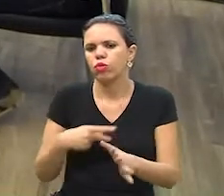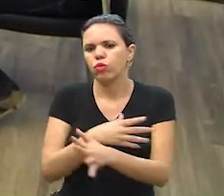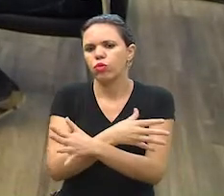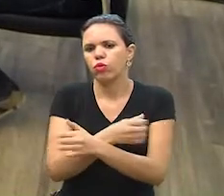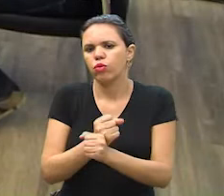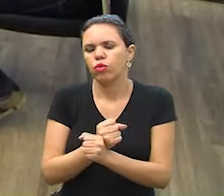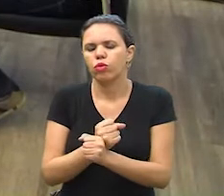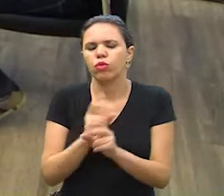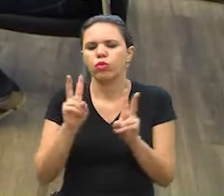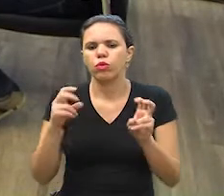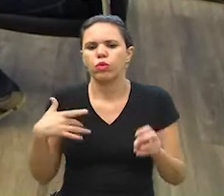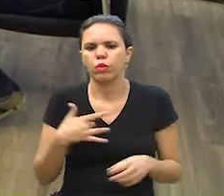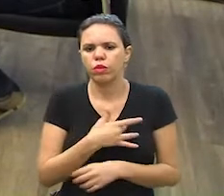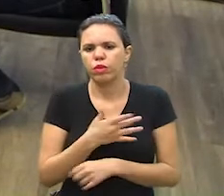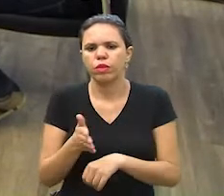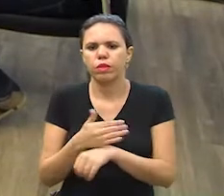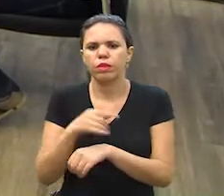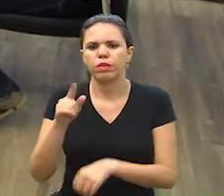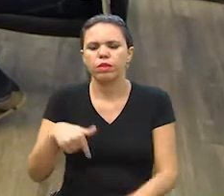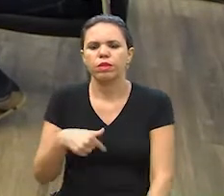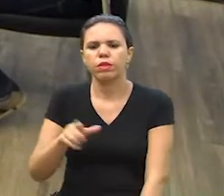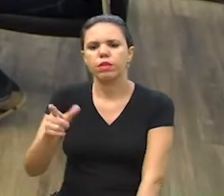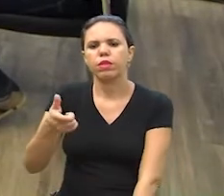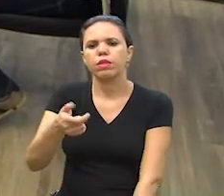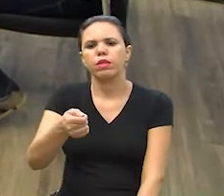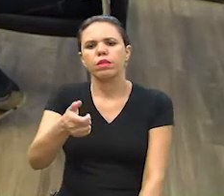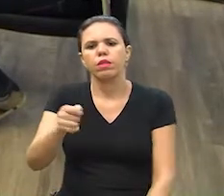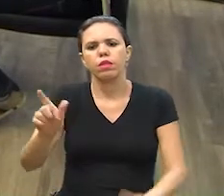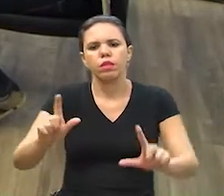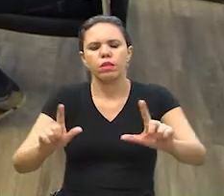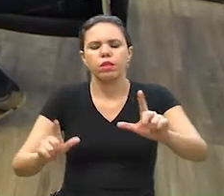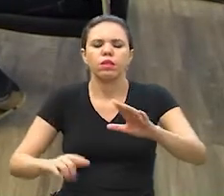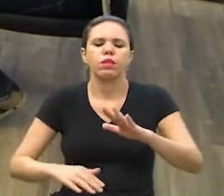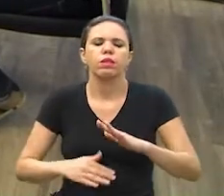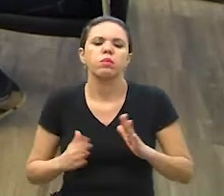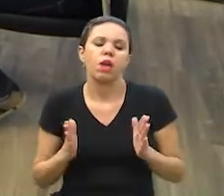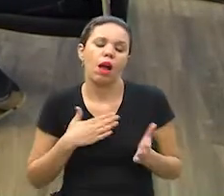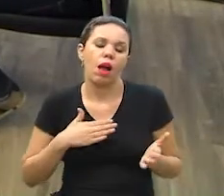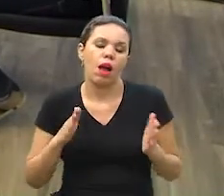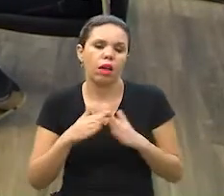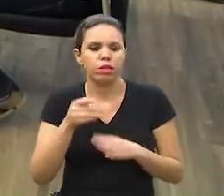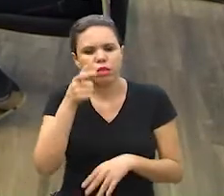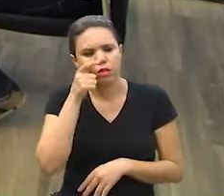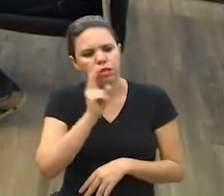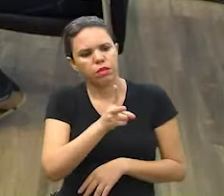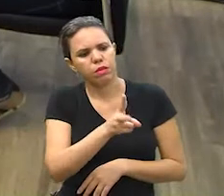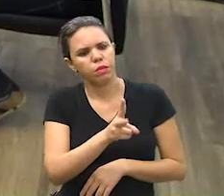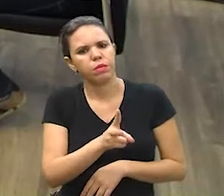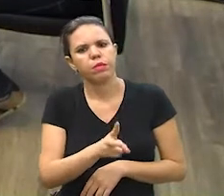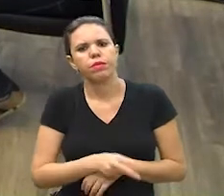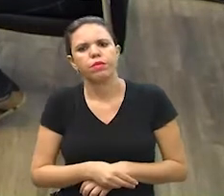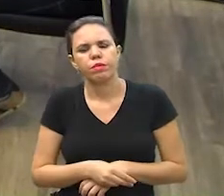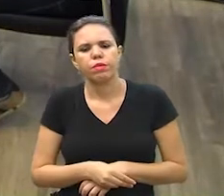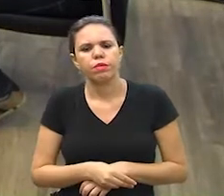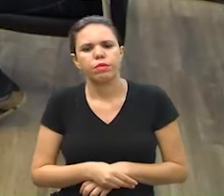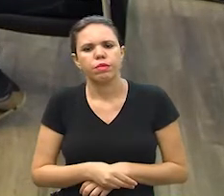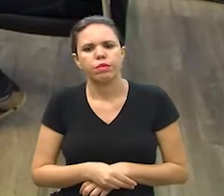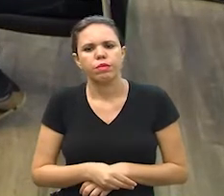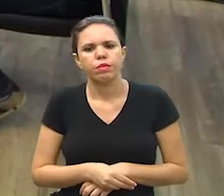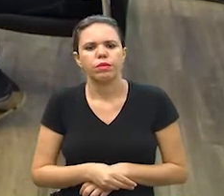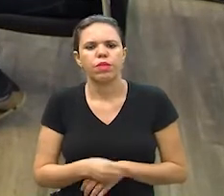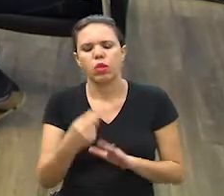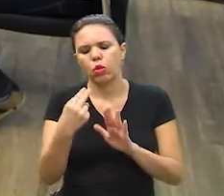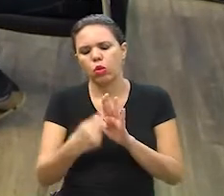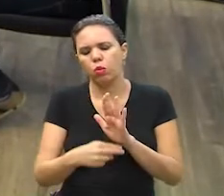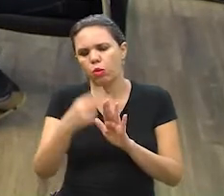saúde, mas antes disso, eu ligo a TV da minha casa, tenho TV a cabo, e aí tá sempre lá, Natália Pasternak, tá o